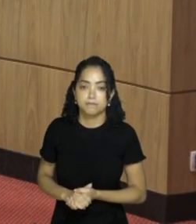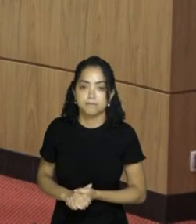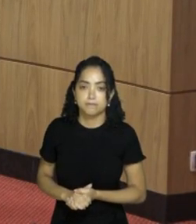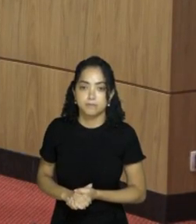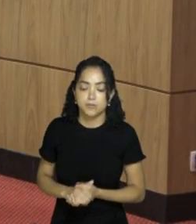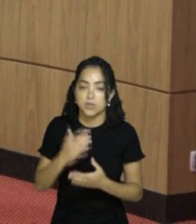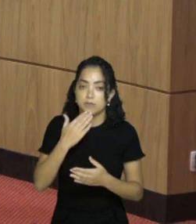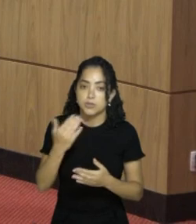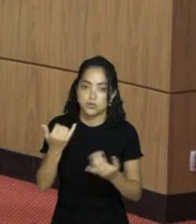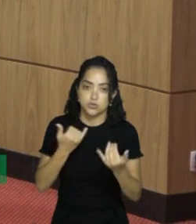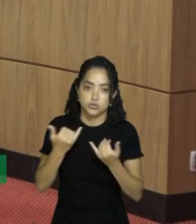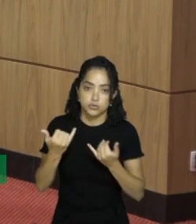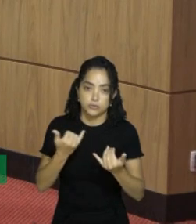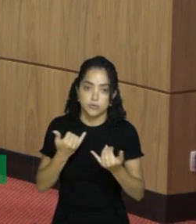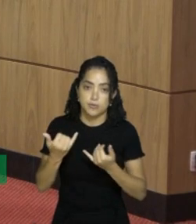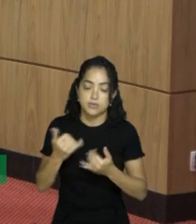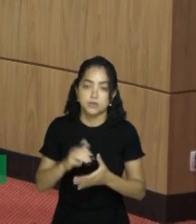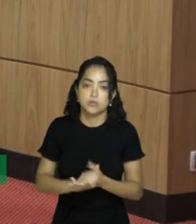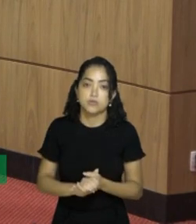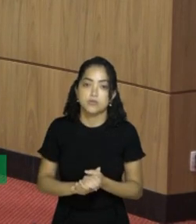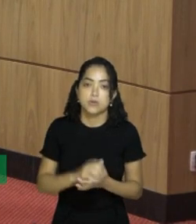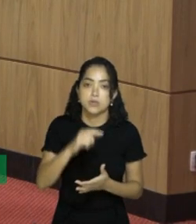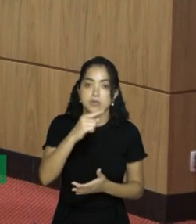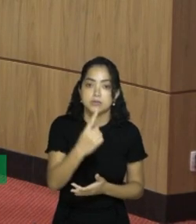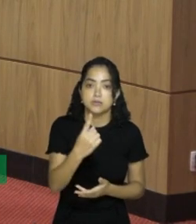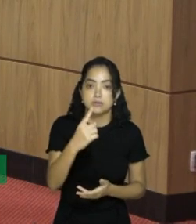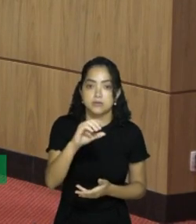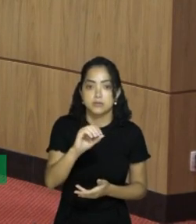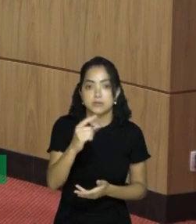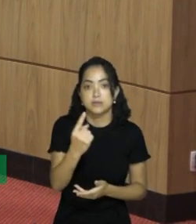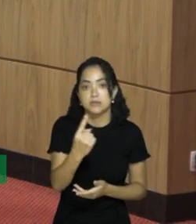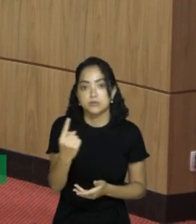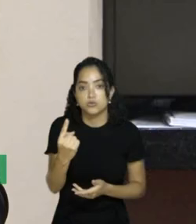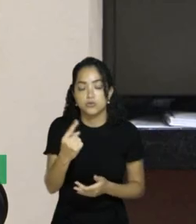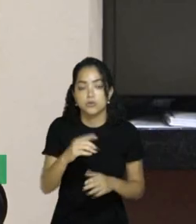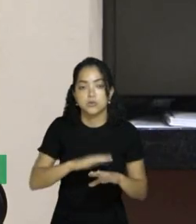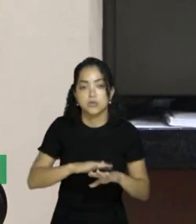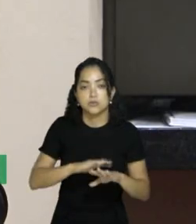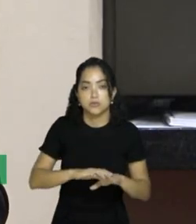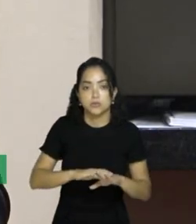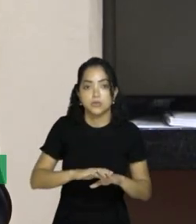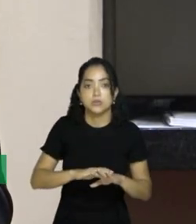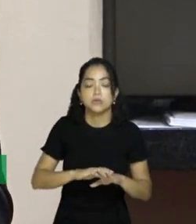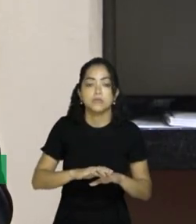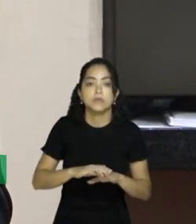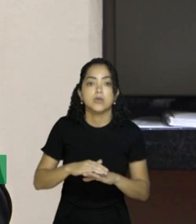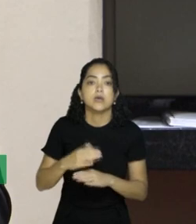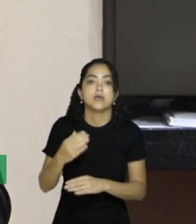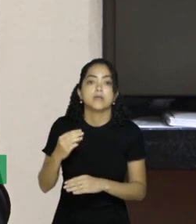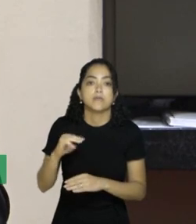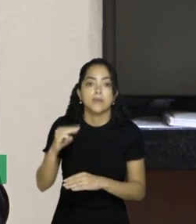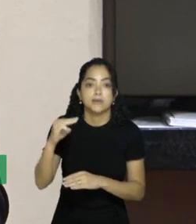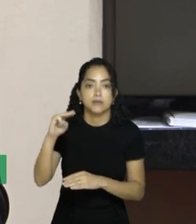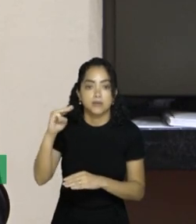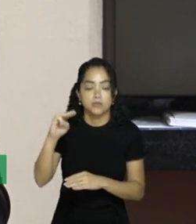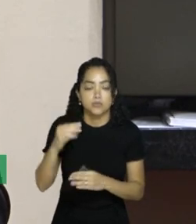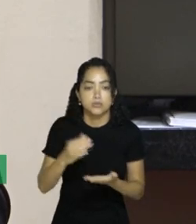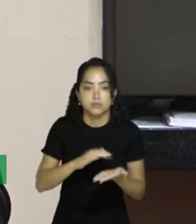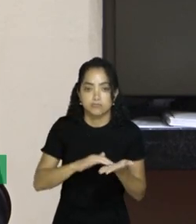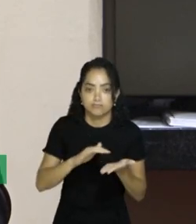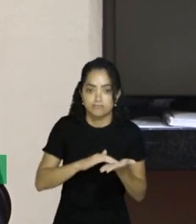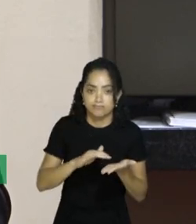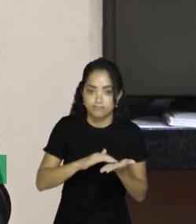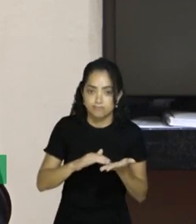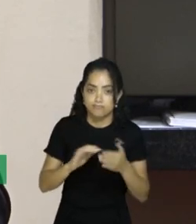pedidos de informação pedindo informação 111 2023 autoria Deputado Matheus cadorim solicitando ao secretário geral da